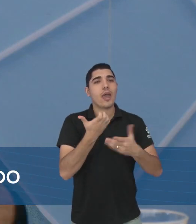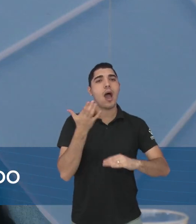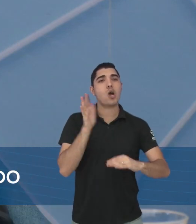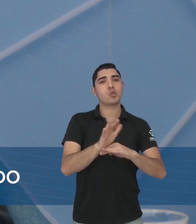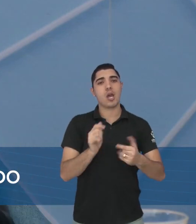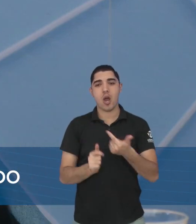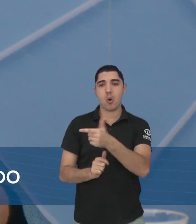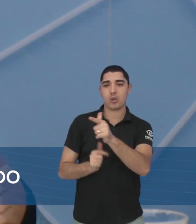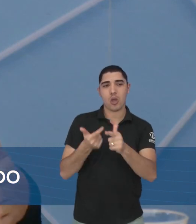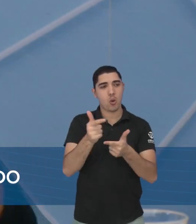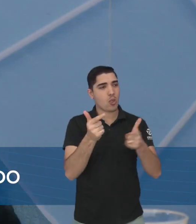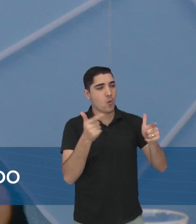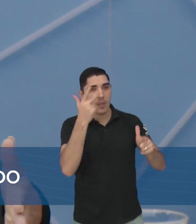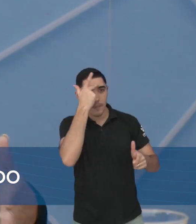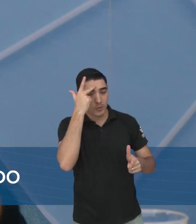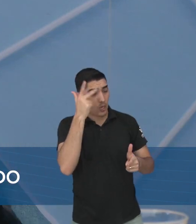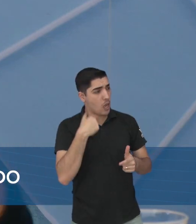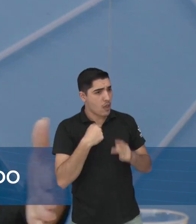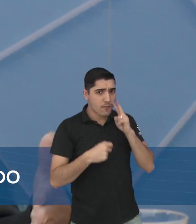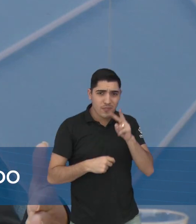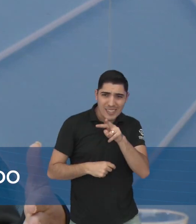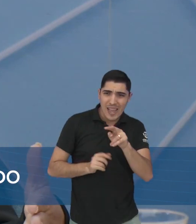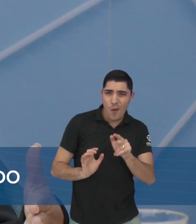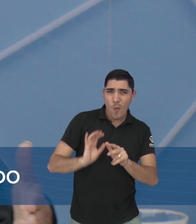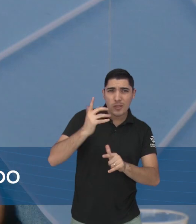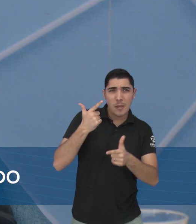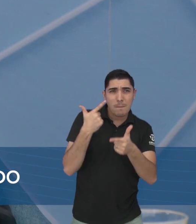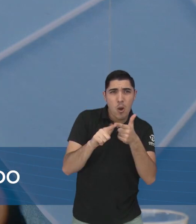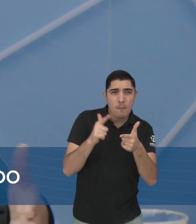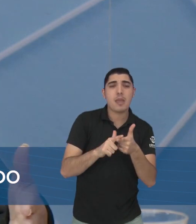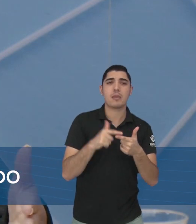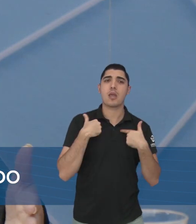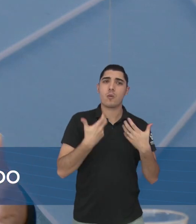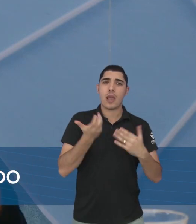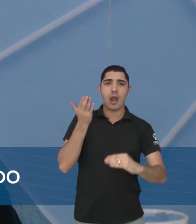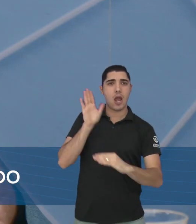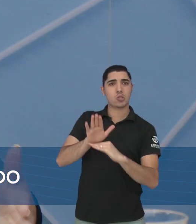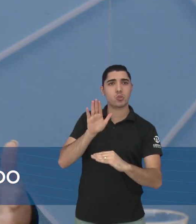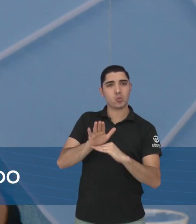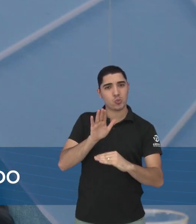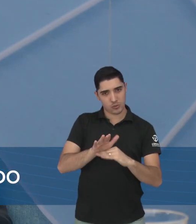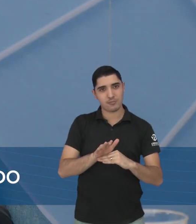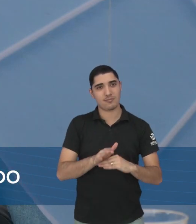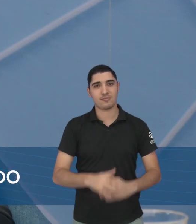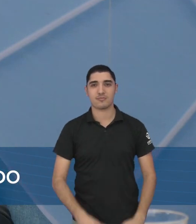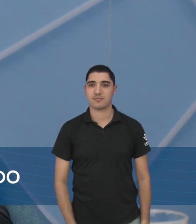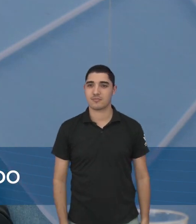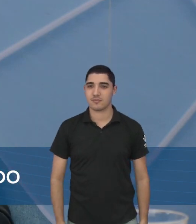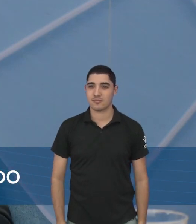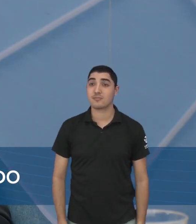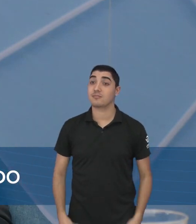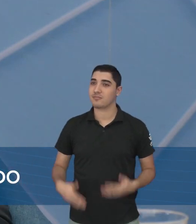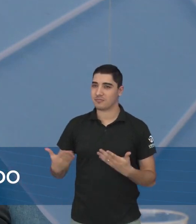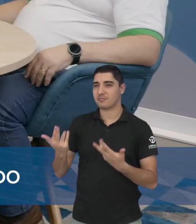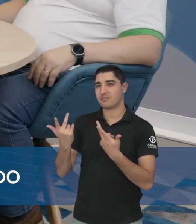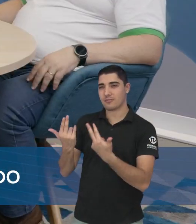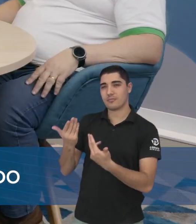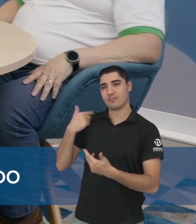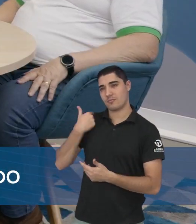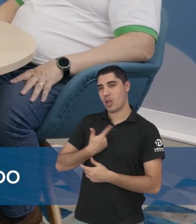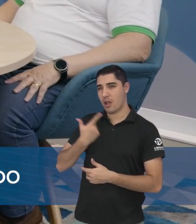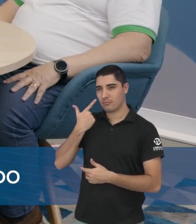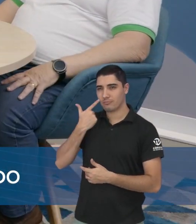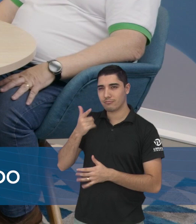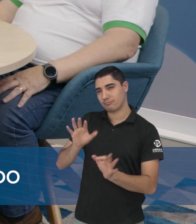próximo, o desejo de ver uma situação e falar, não, eu preciso fazer alguma coisa, sempre é muito maior, sempre prevalece no ser humano. E a Mônica que nós vimos